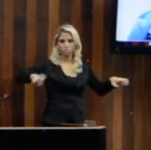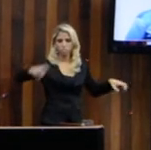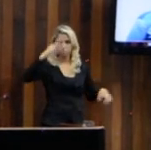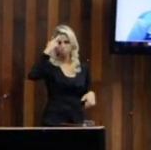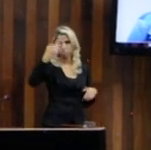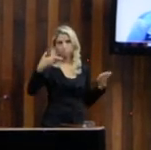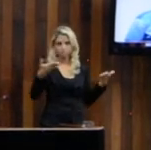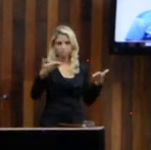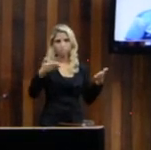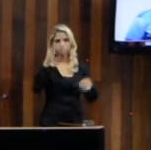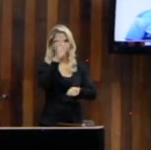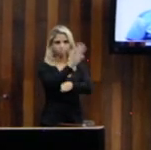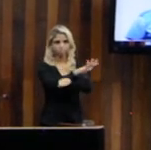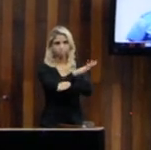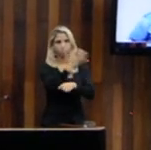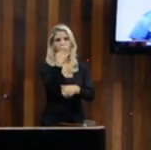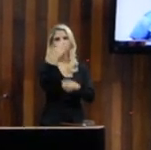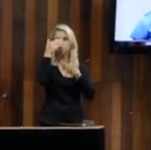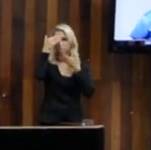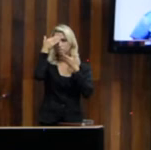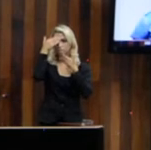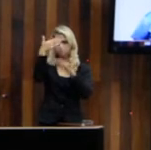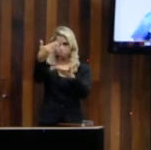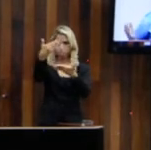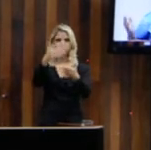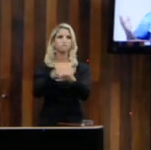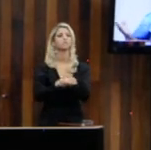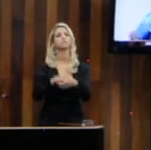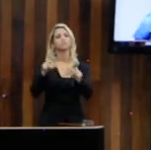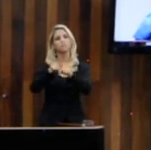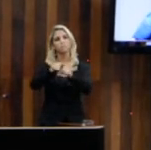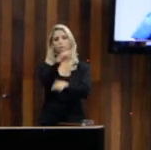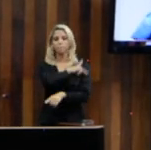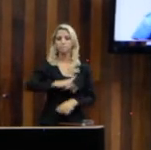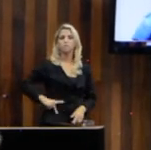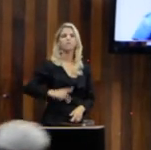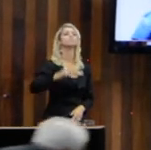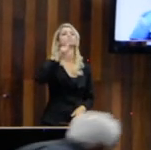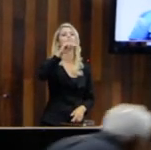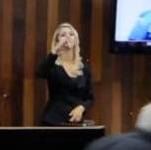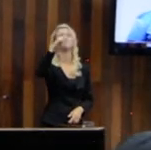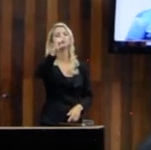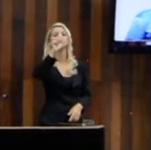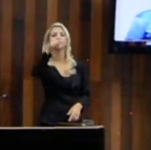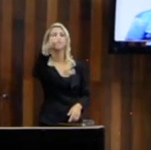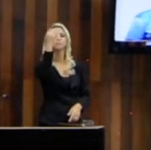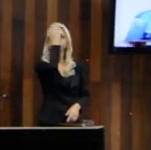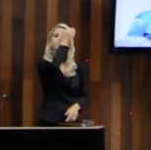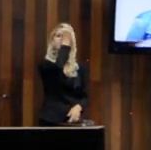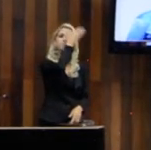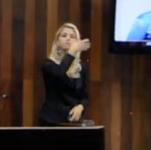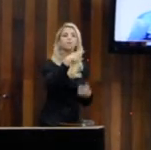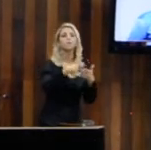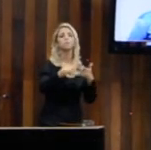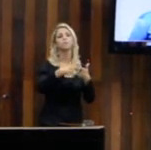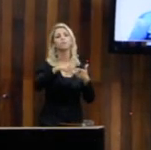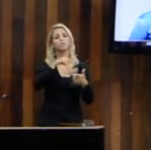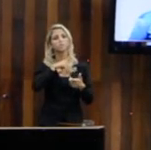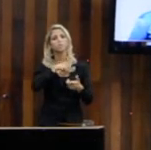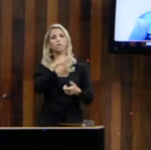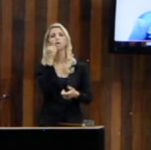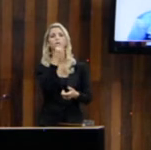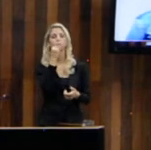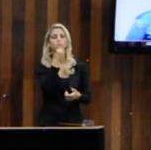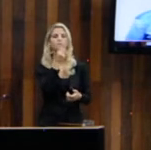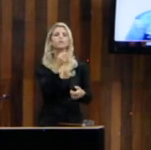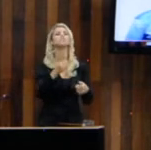tarde. Quero agradecer desde já ao nosso presidente, Luiz Geraldo, por nos abrir esse momento para que nós